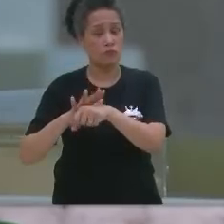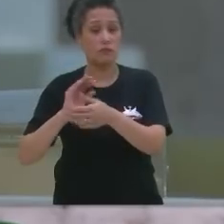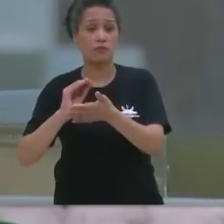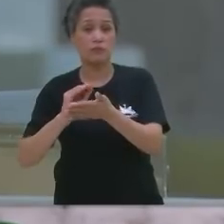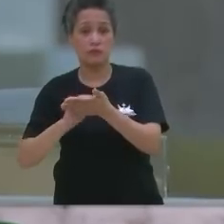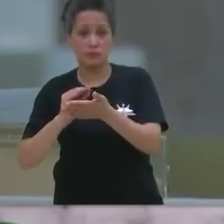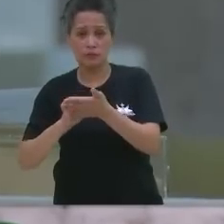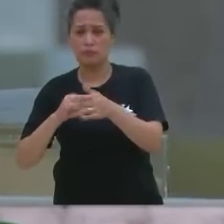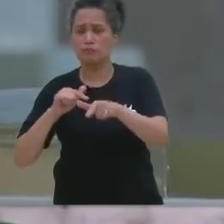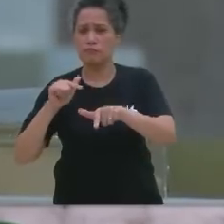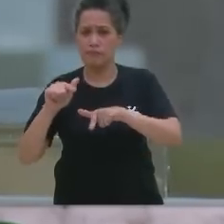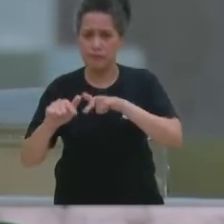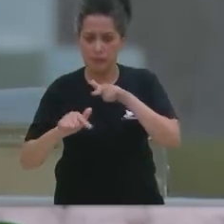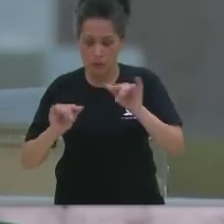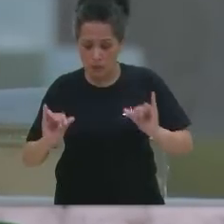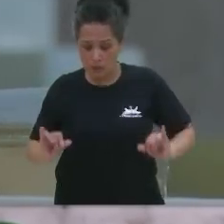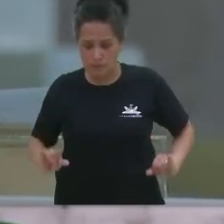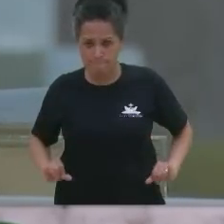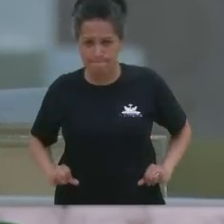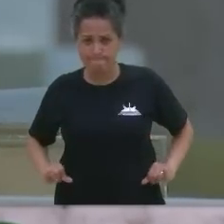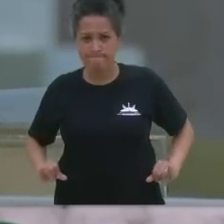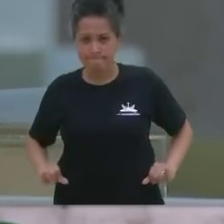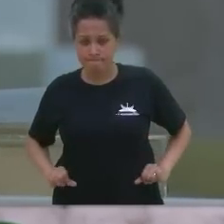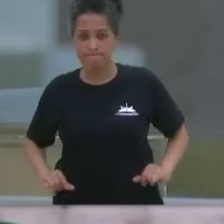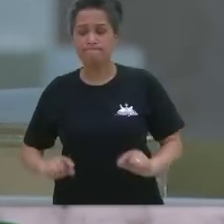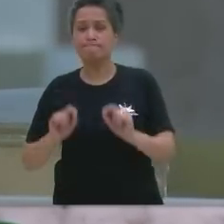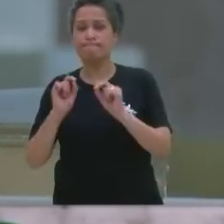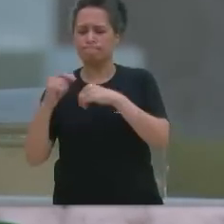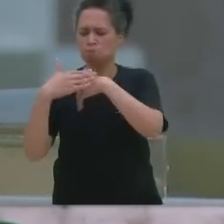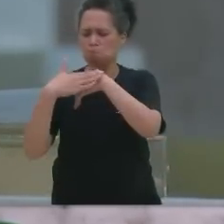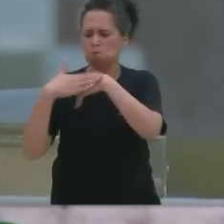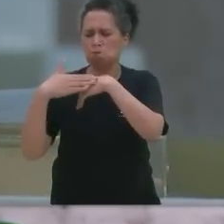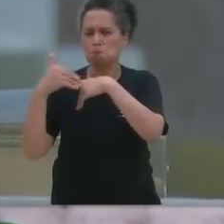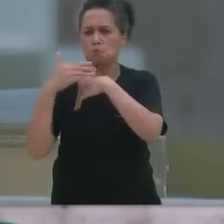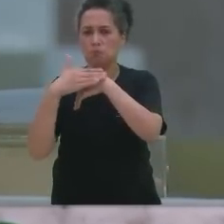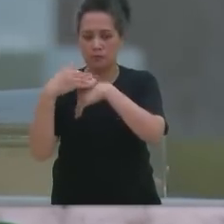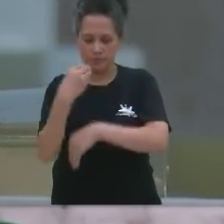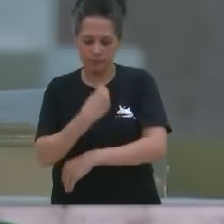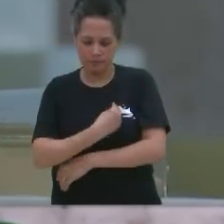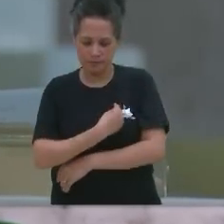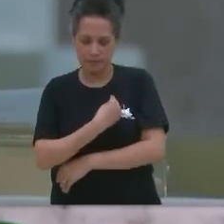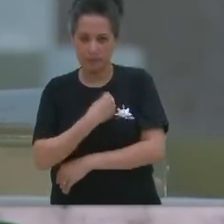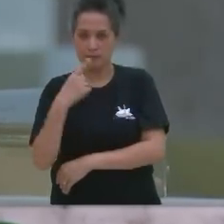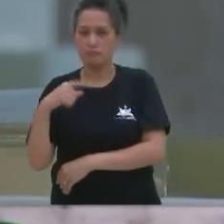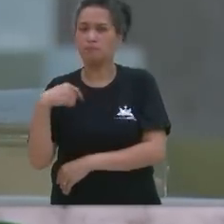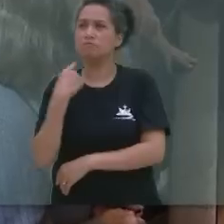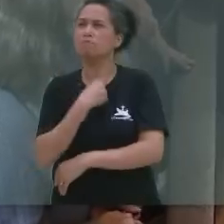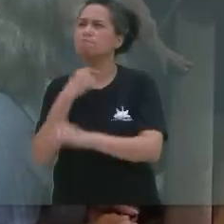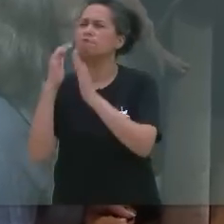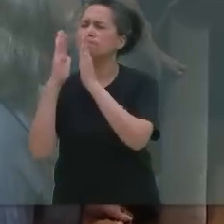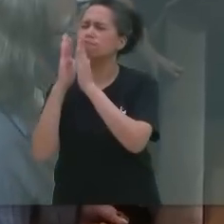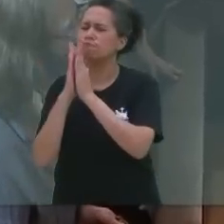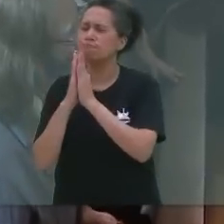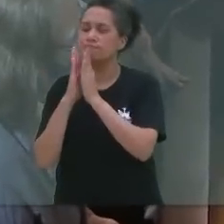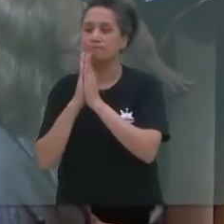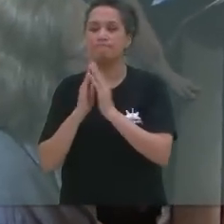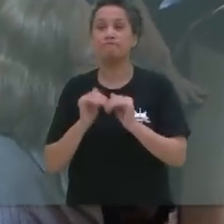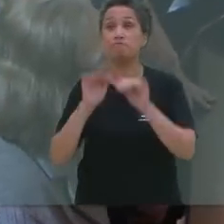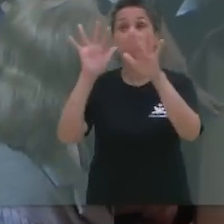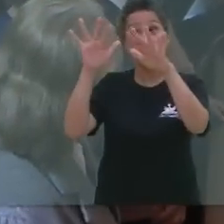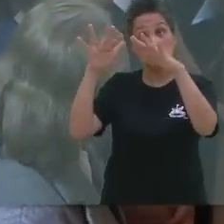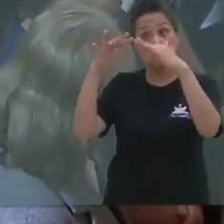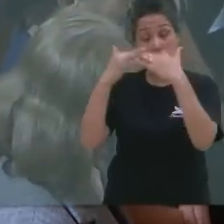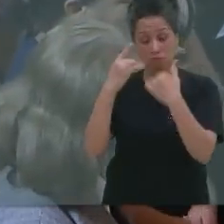desempregados e sofredores, que ela seja o amparo e conforto em suas vidas, nós vos pedimos.